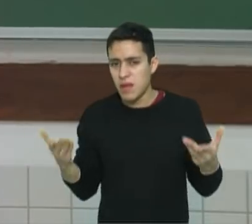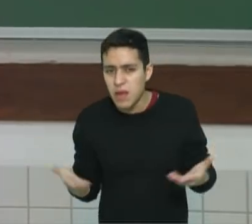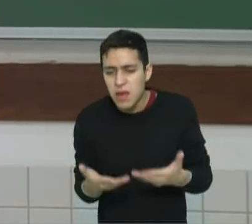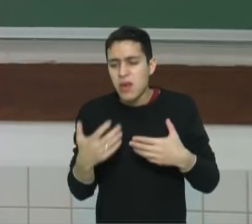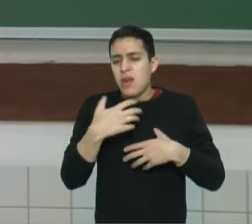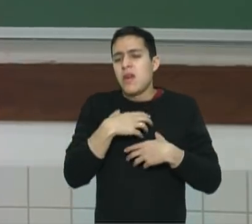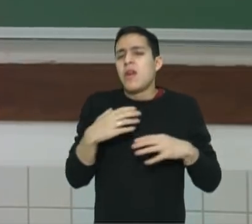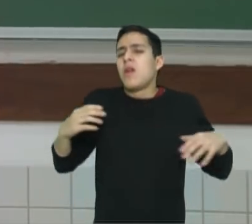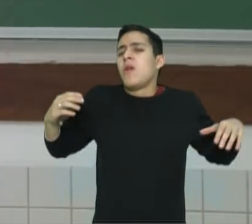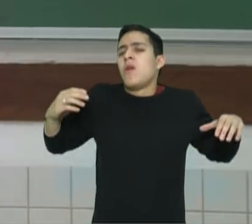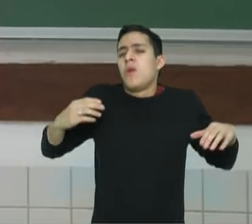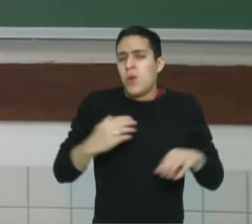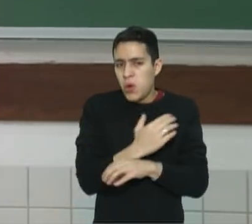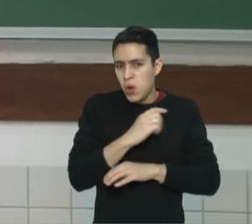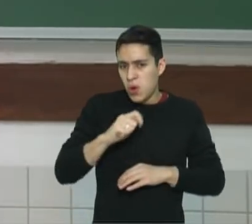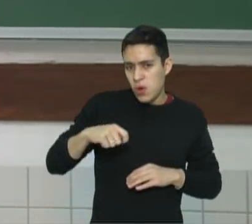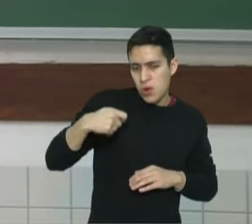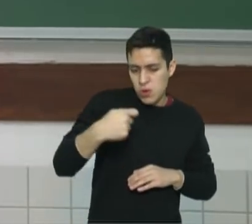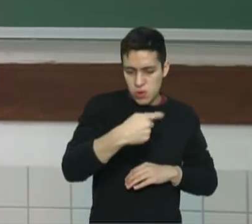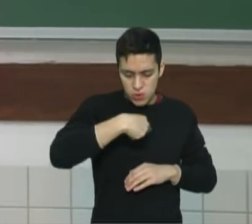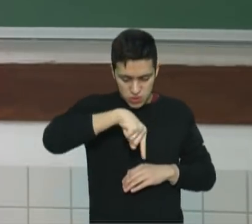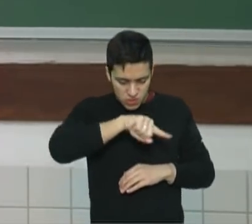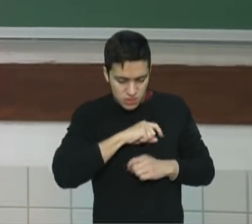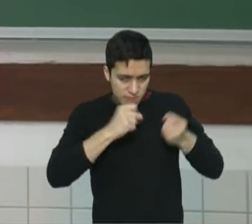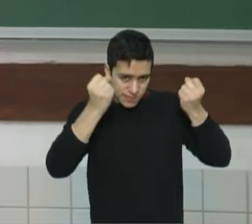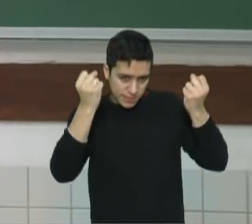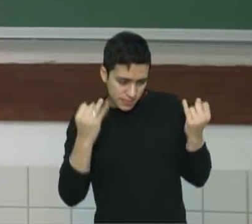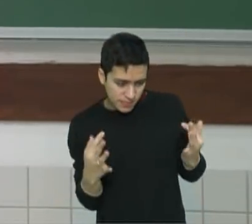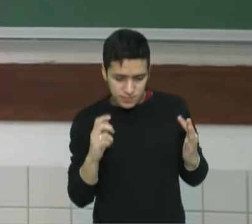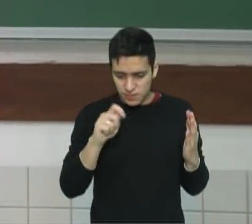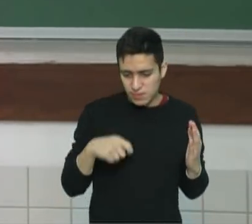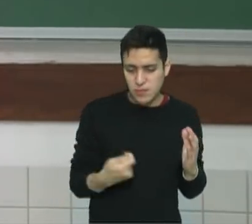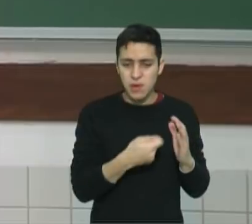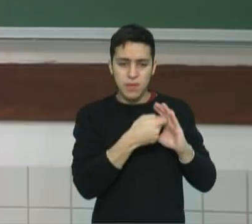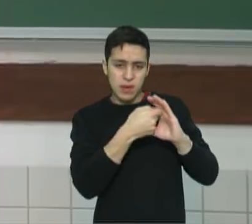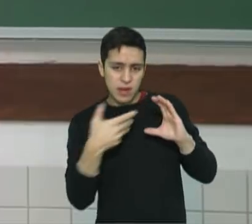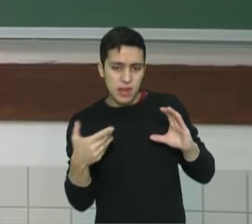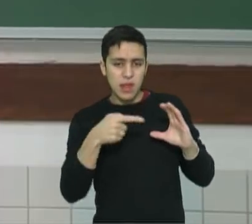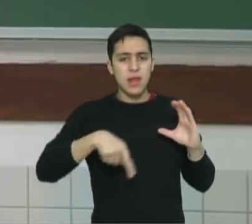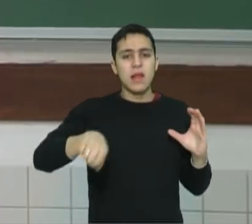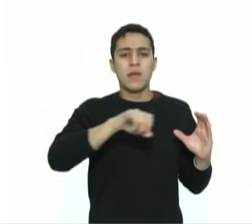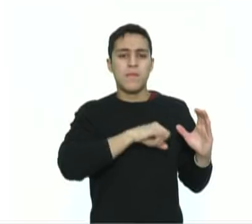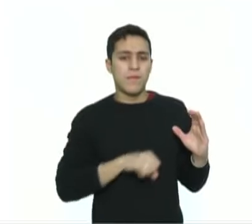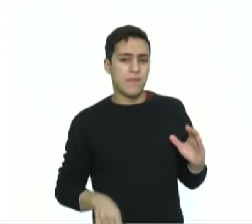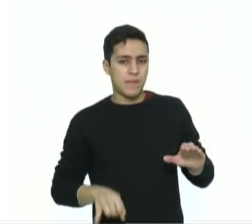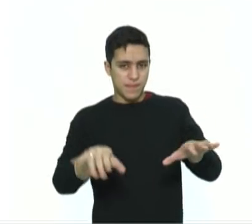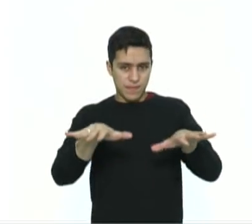bem completinha do que a gente pode dizer de características do imperialismo. Vamos lá?